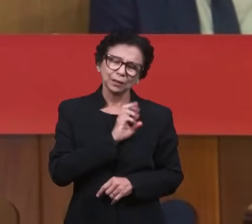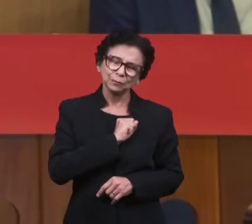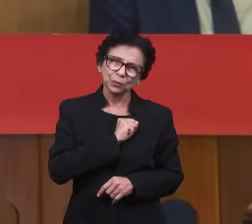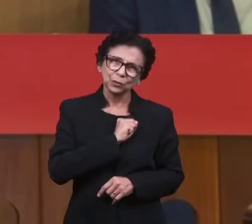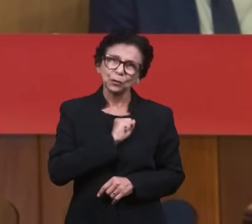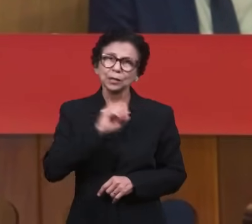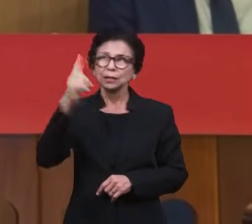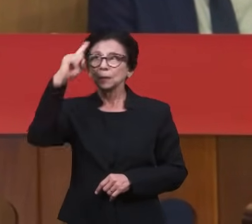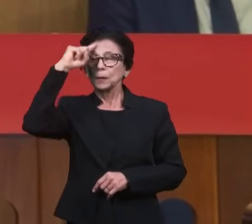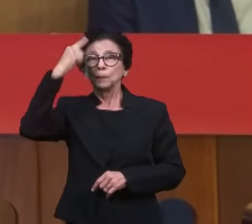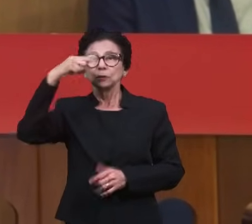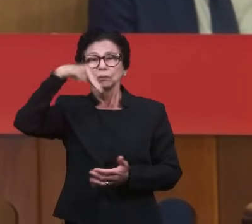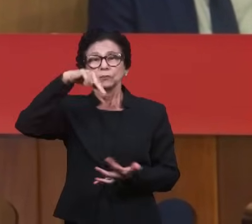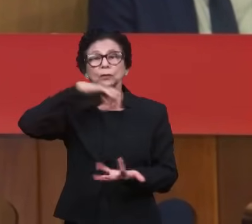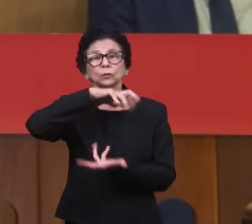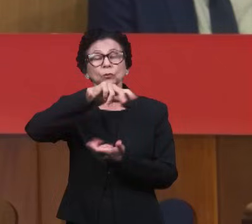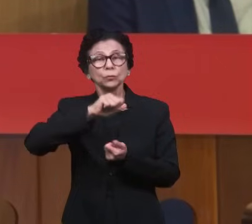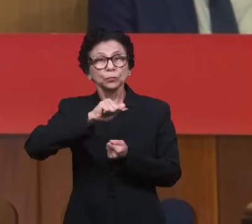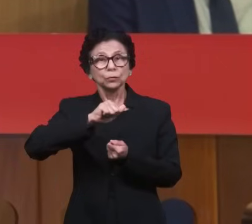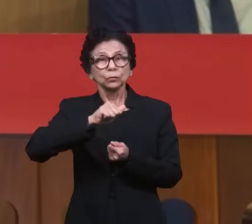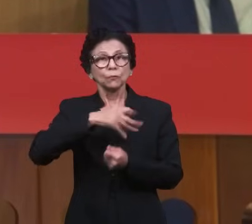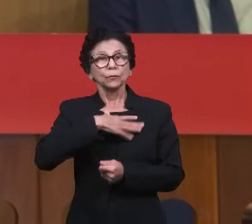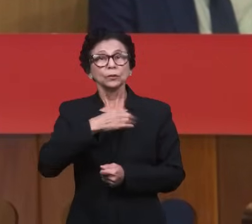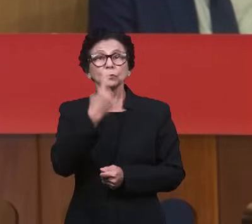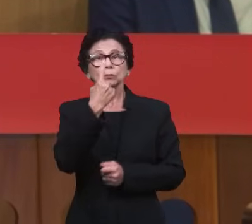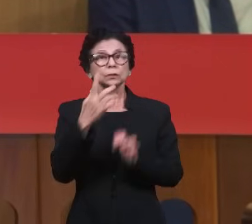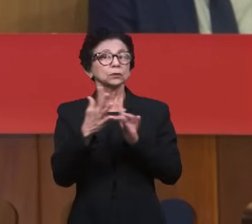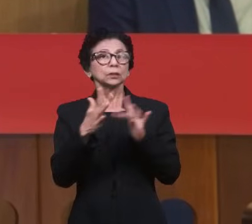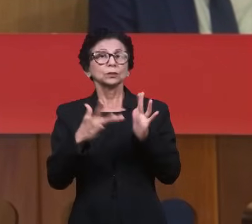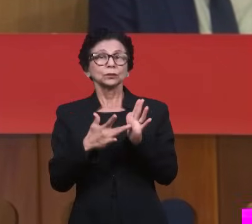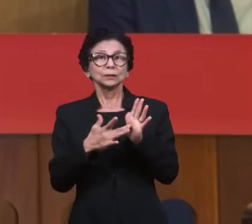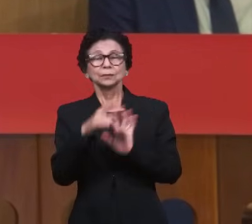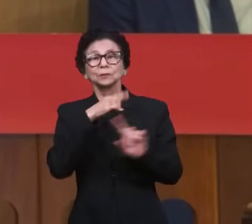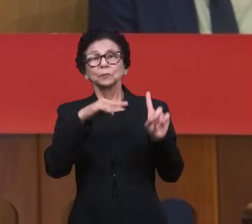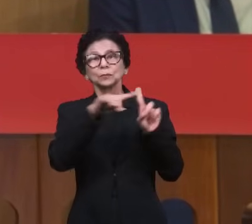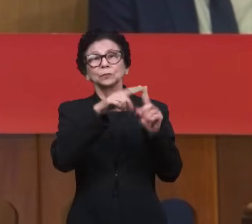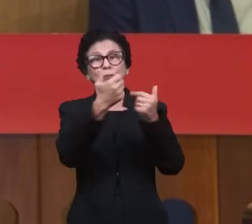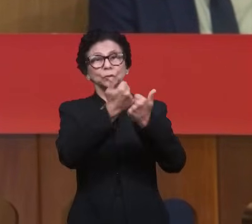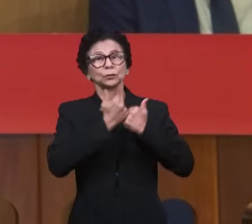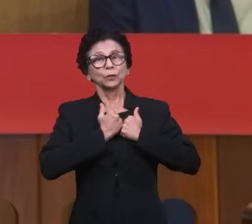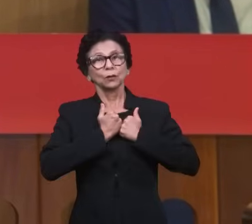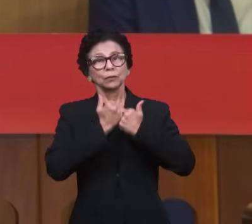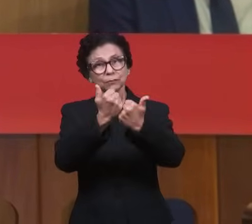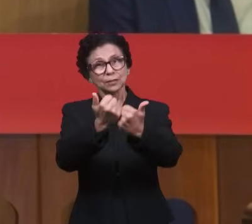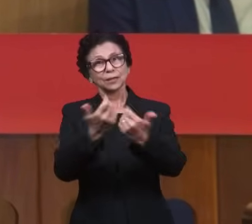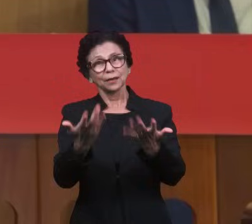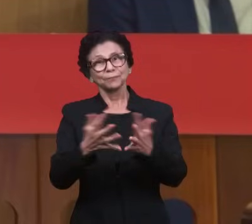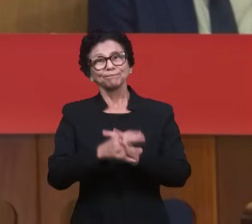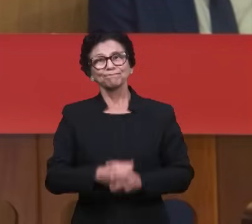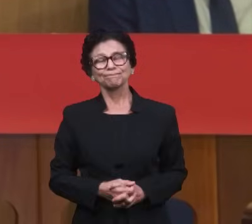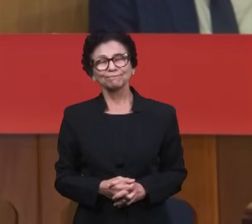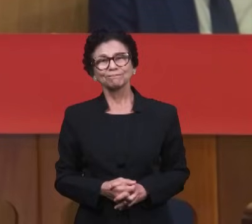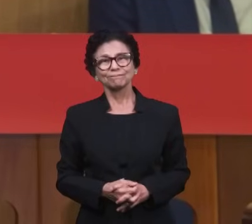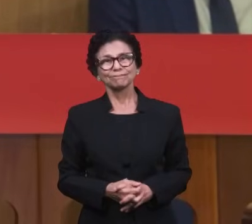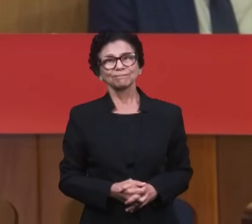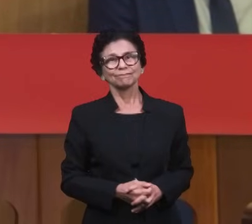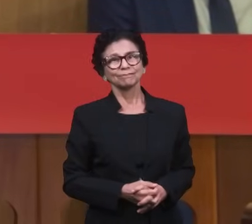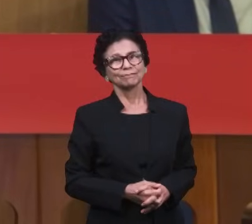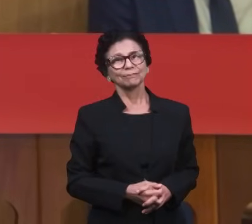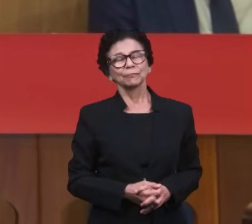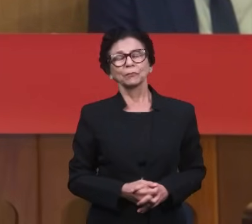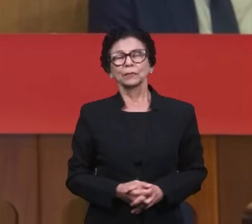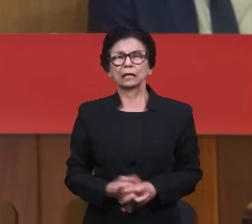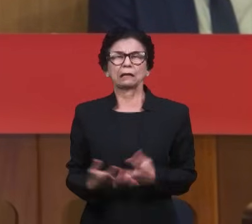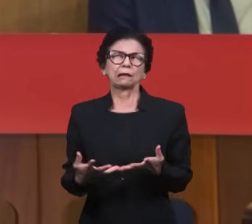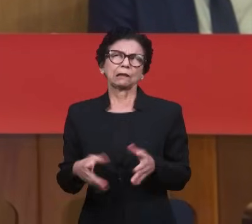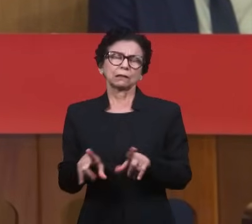a vida eterna. Aí está a escolha. Agora, o desligamento, isso aí, até os